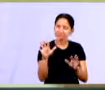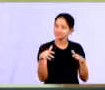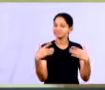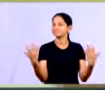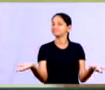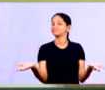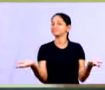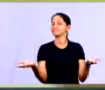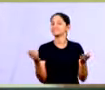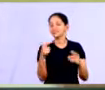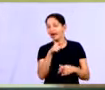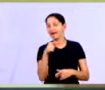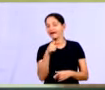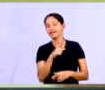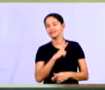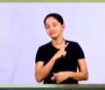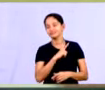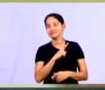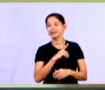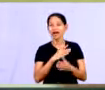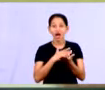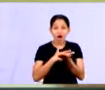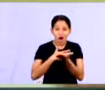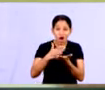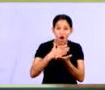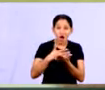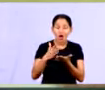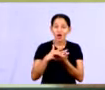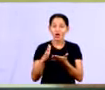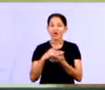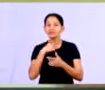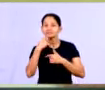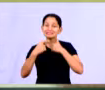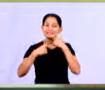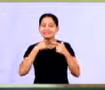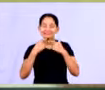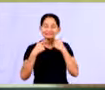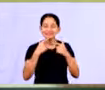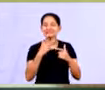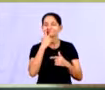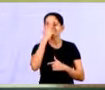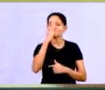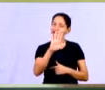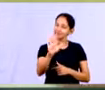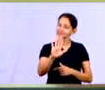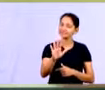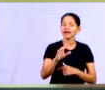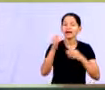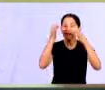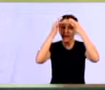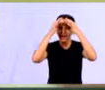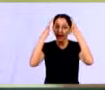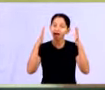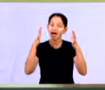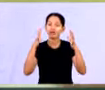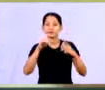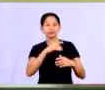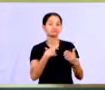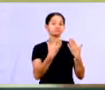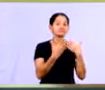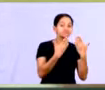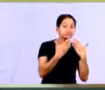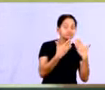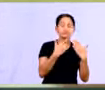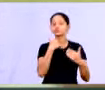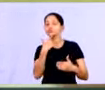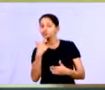matemática no nosso conteúdo. Quando a gente começa a fazer essa abordagem, começa a suscitar mais dúvidas, né? Então, se ficou bem claro, deixa a gente saber, mas se ficaram